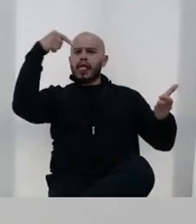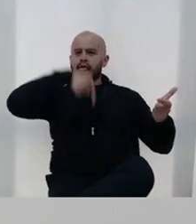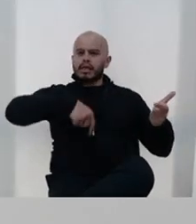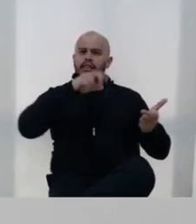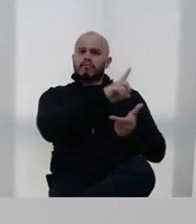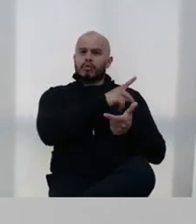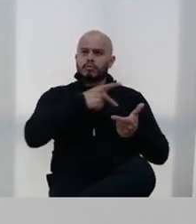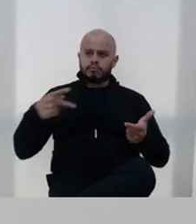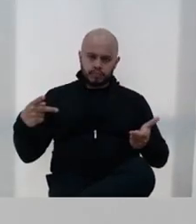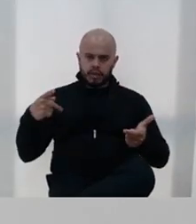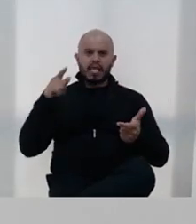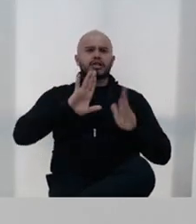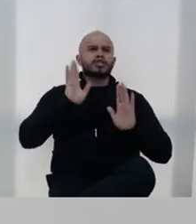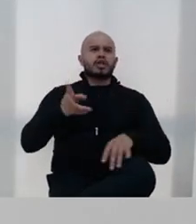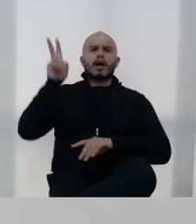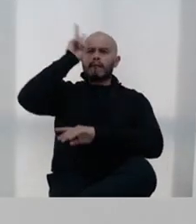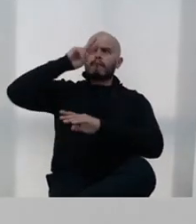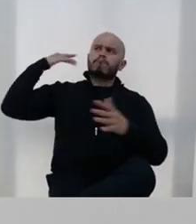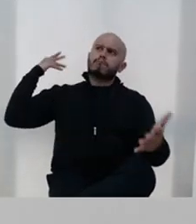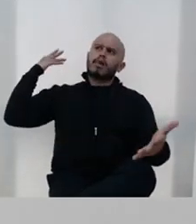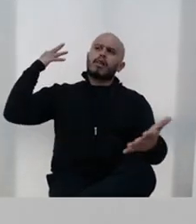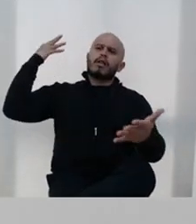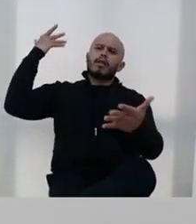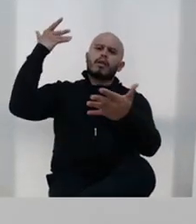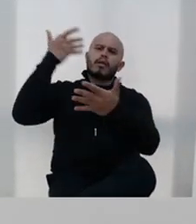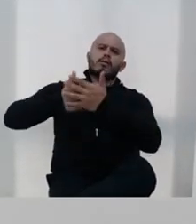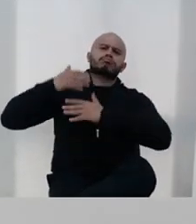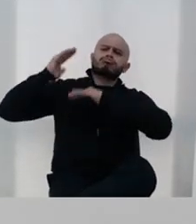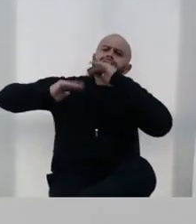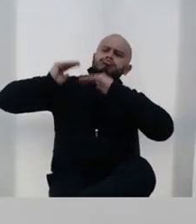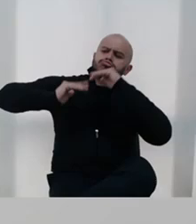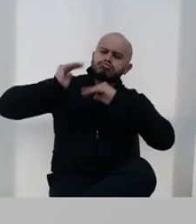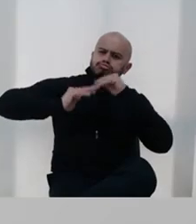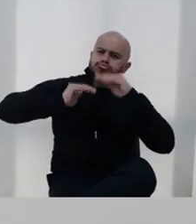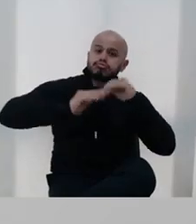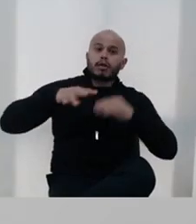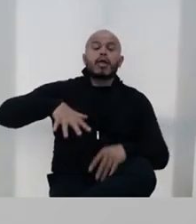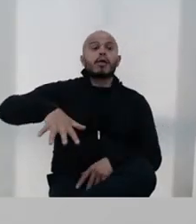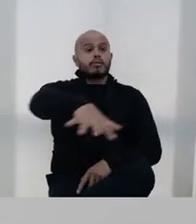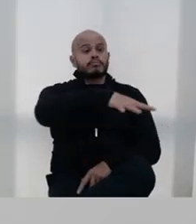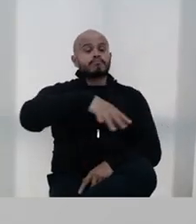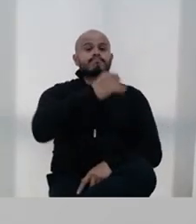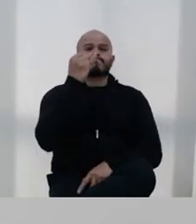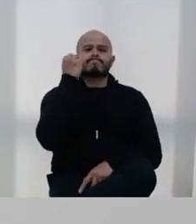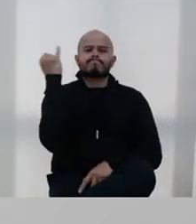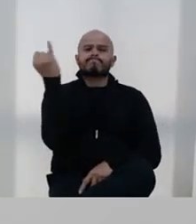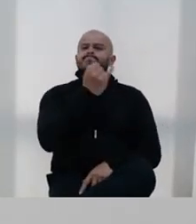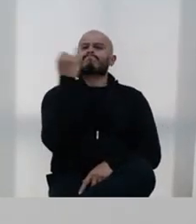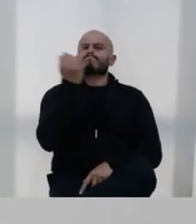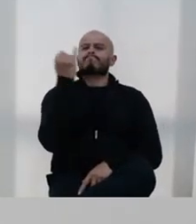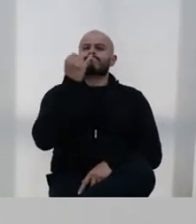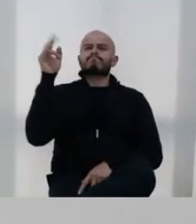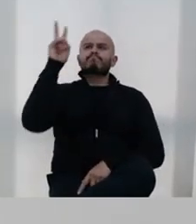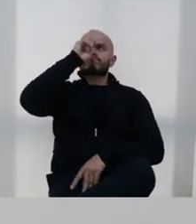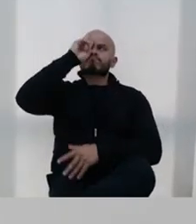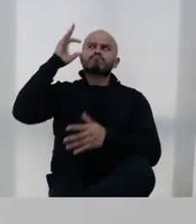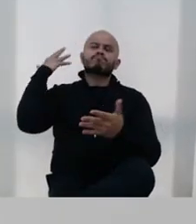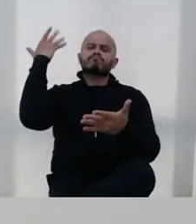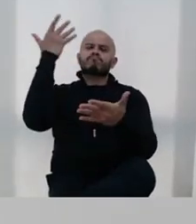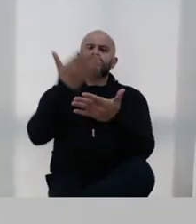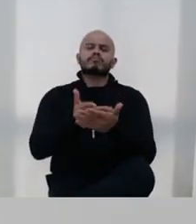unidade histórica de atuação dessa região, que é uma região muito importante de